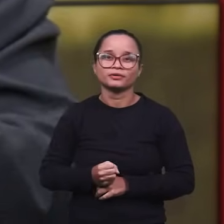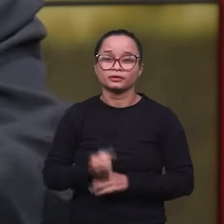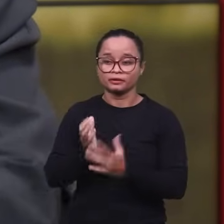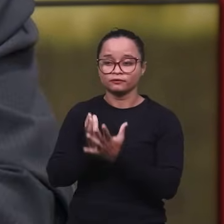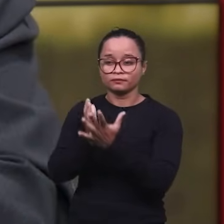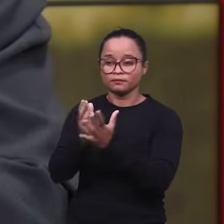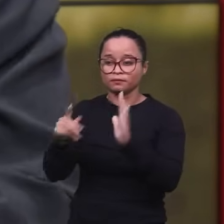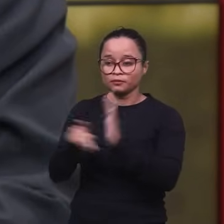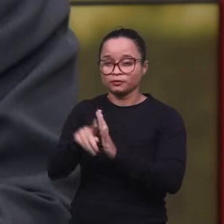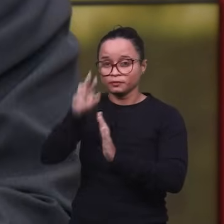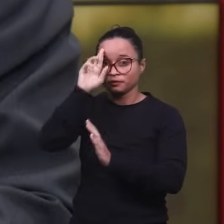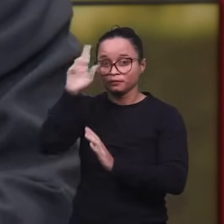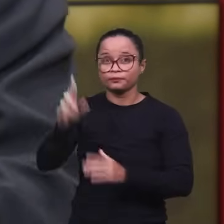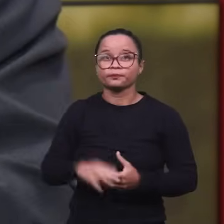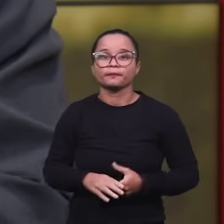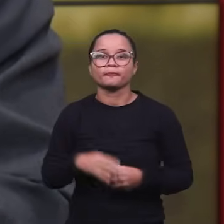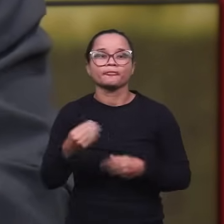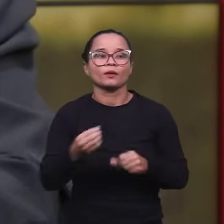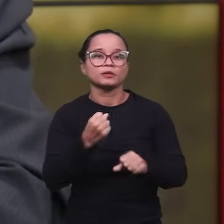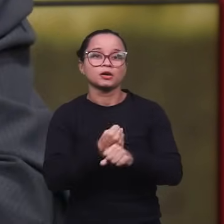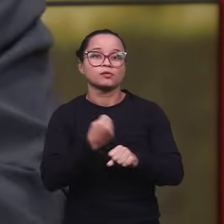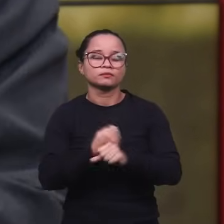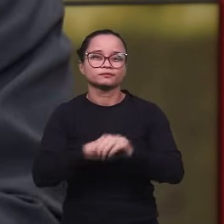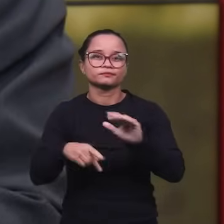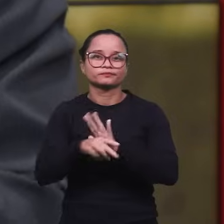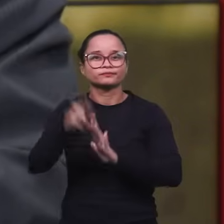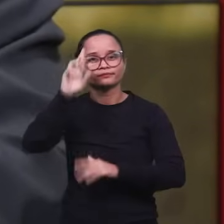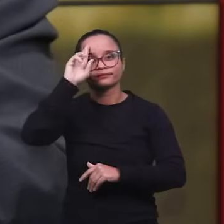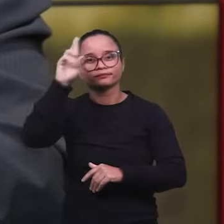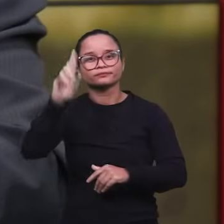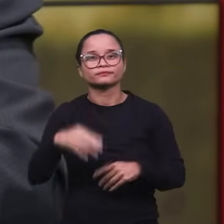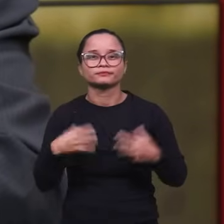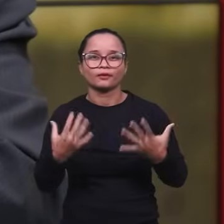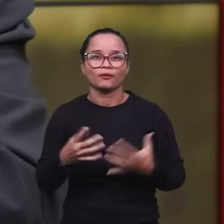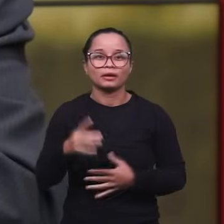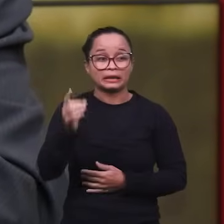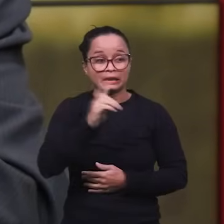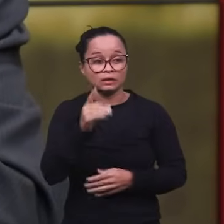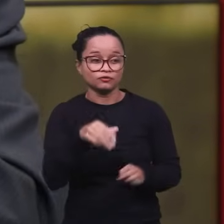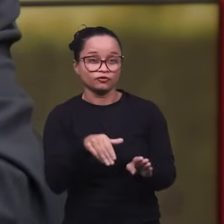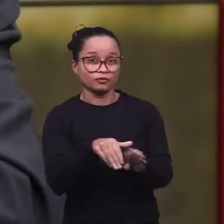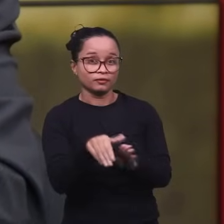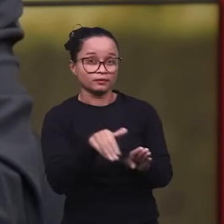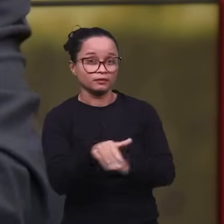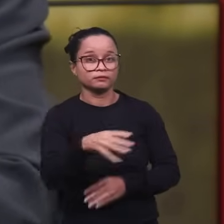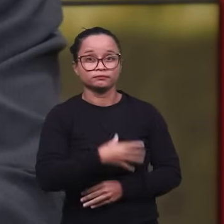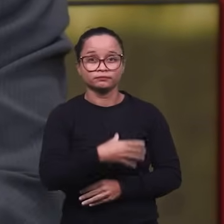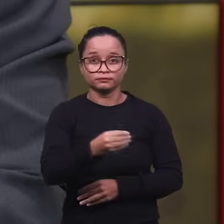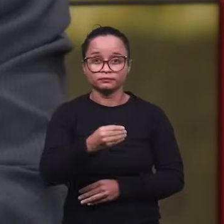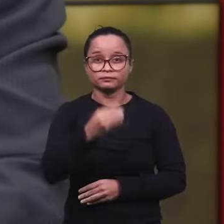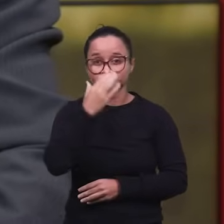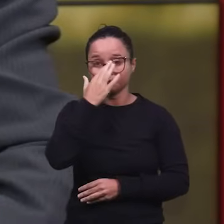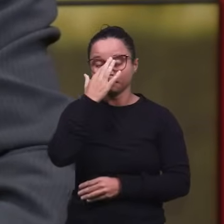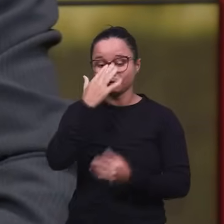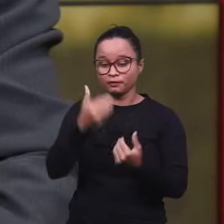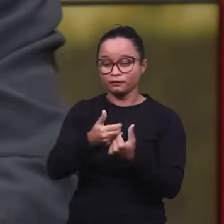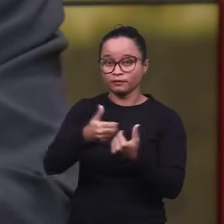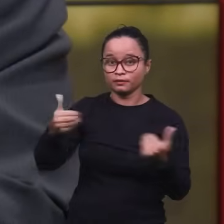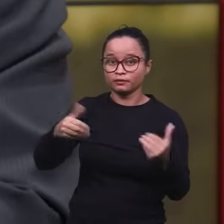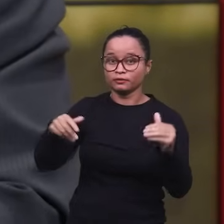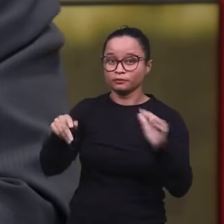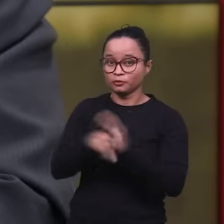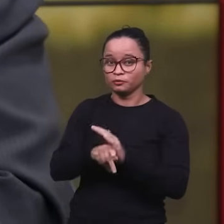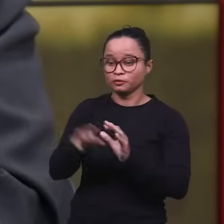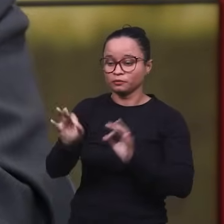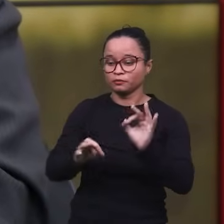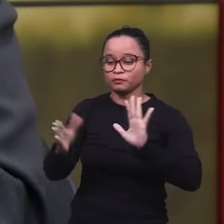não na direção do Senhor, o não na transmissão da obra, o não no sentido de orientar o filho a não se afastar daquilo